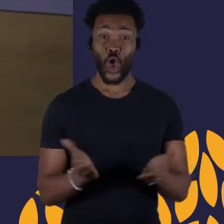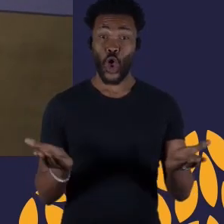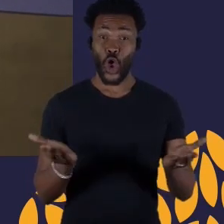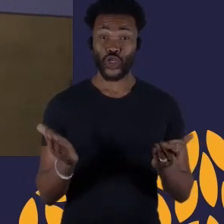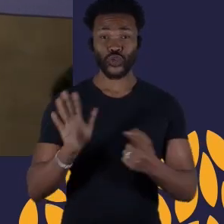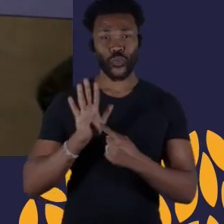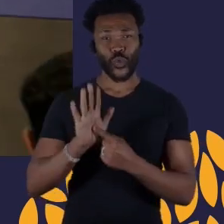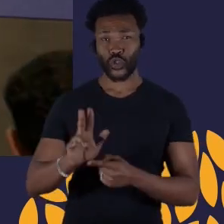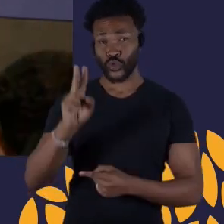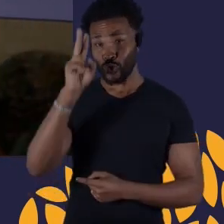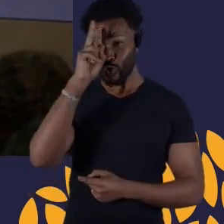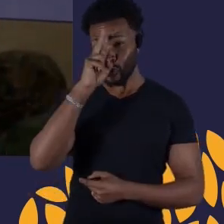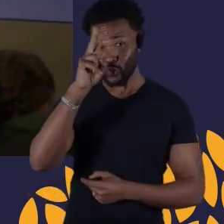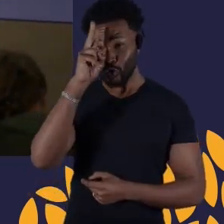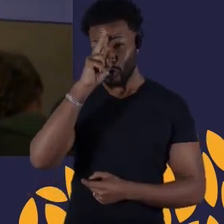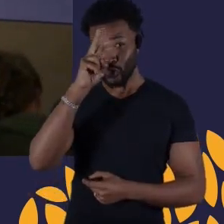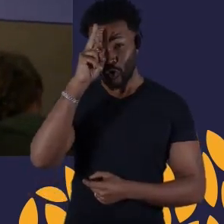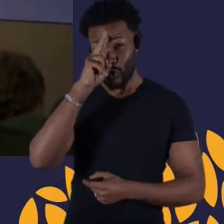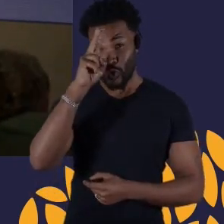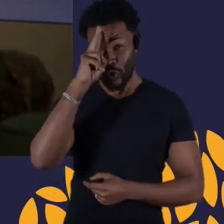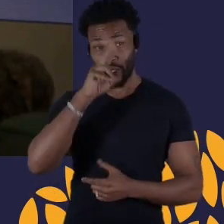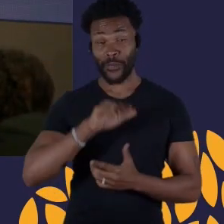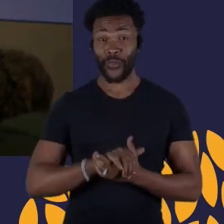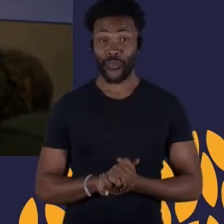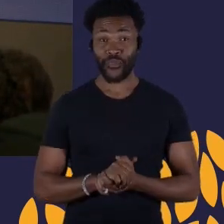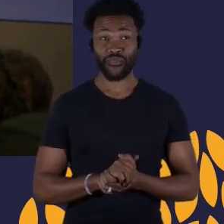trazer a história de